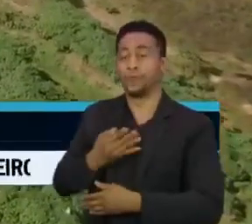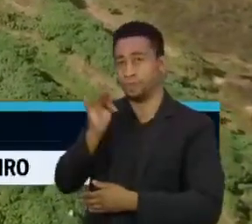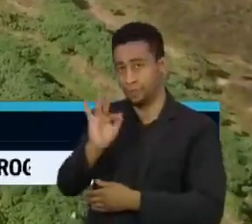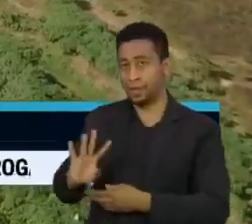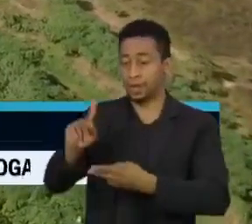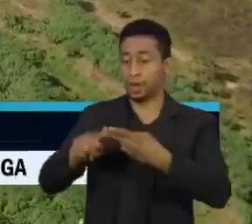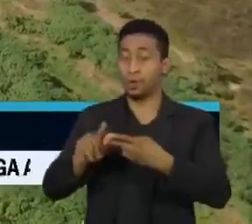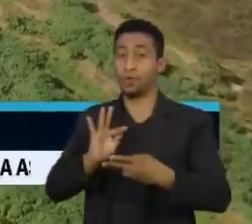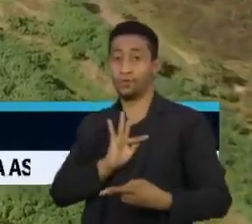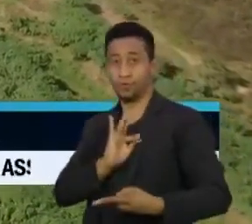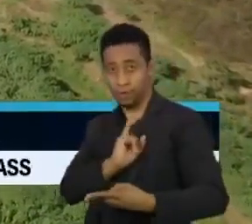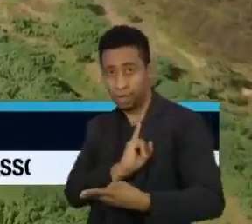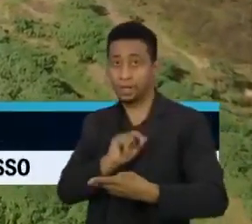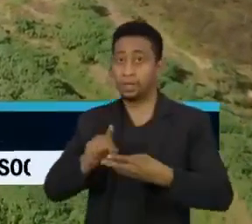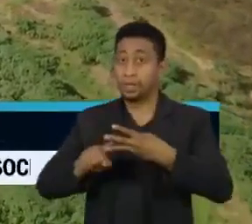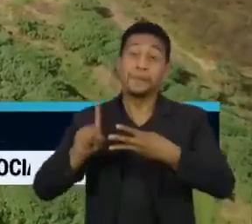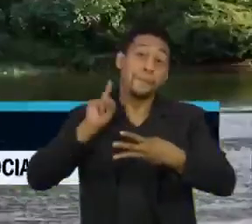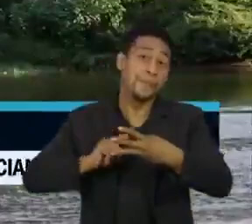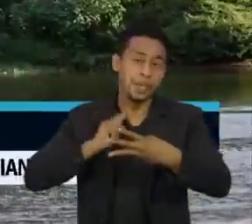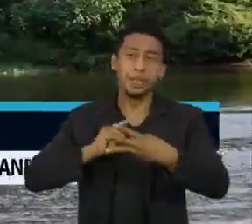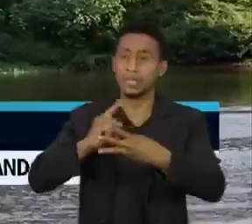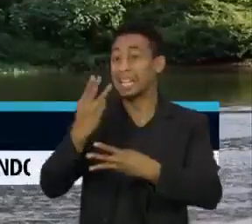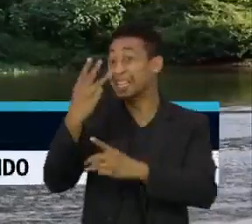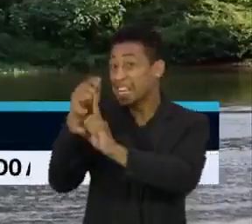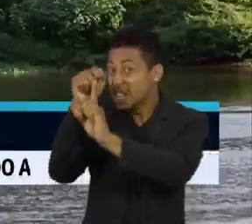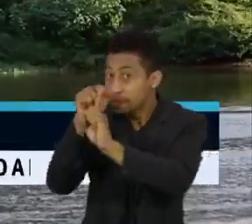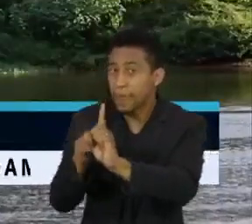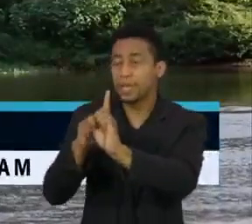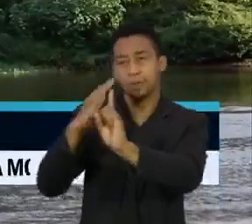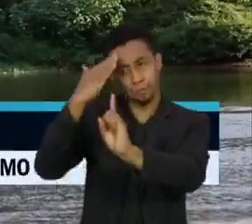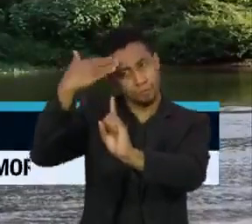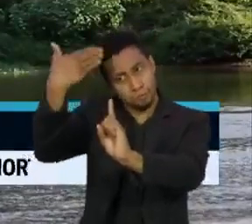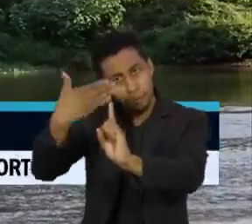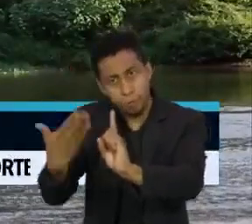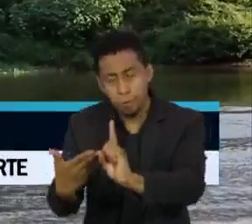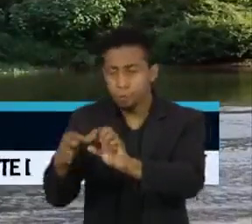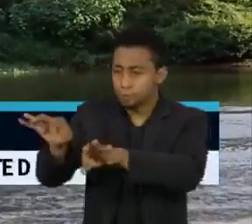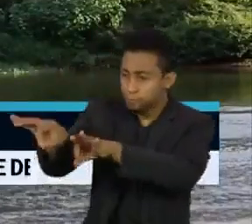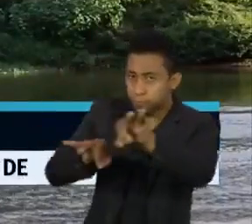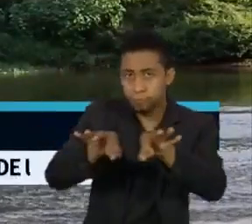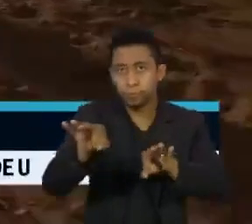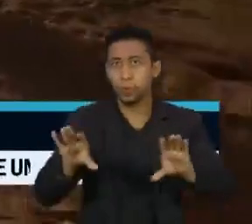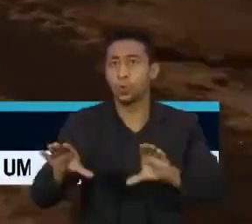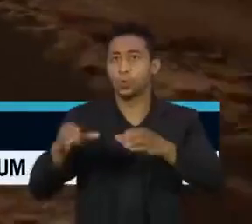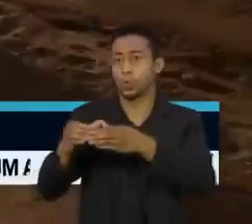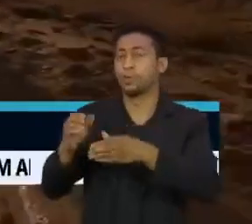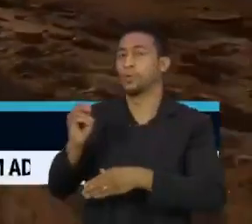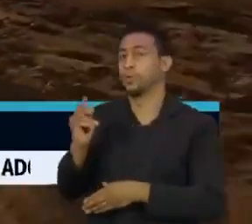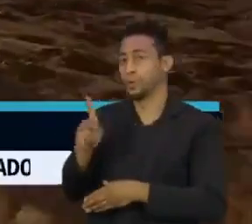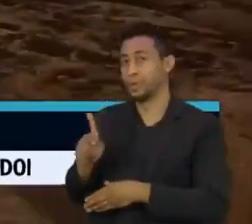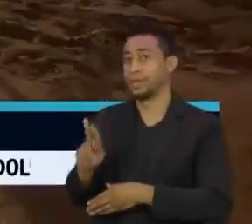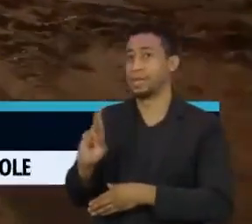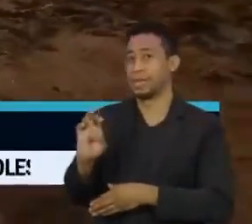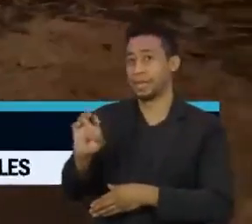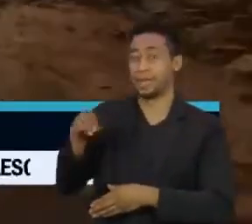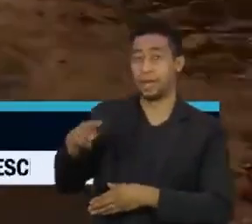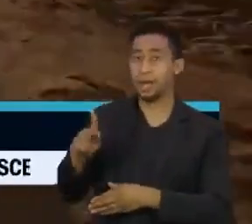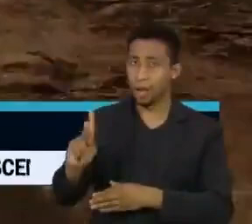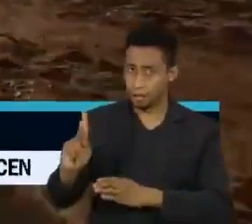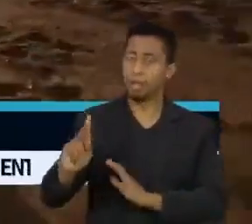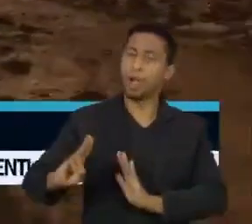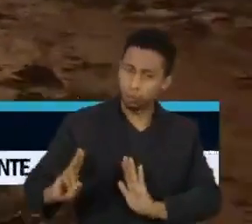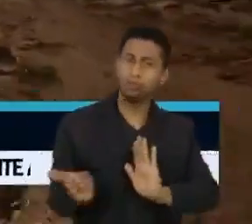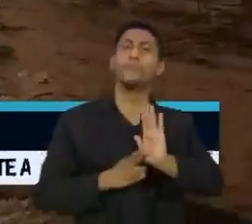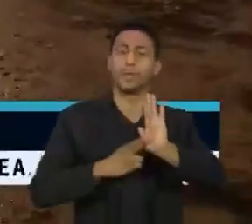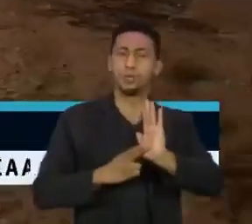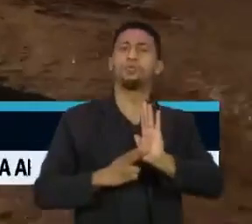governo de Minas tem prazo de seis meses para fazer uma cerimônia pública com os representantes krenak reconhecendo as graves